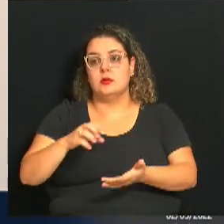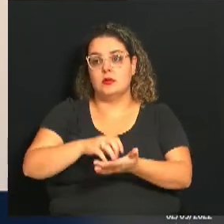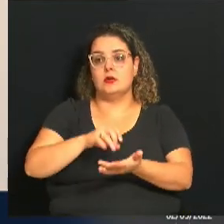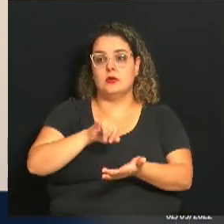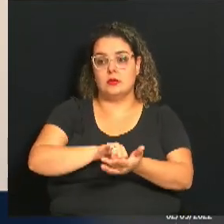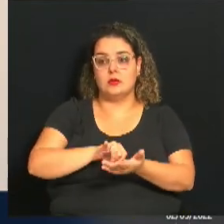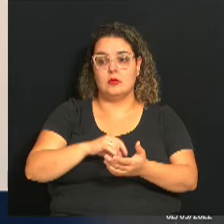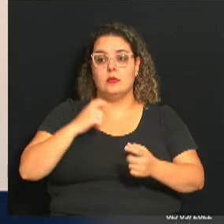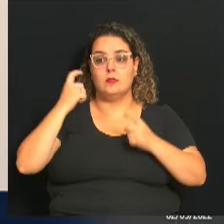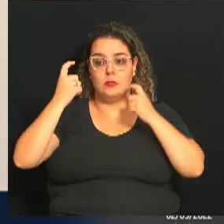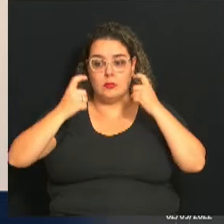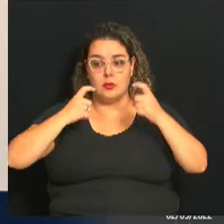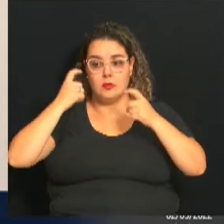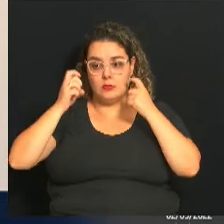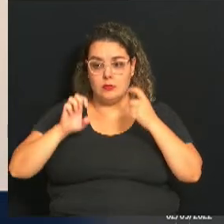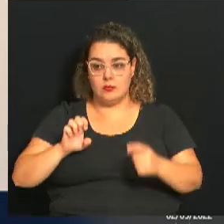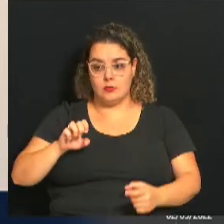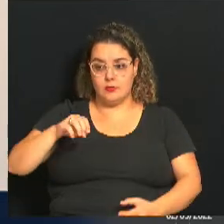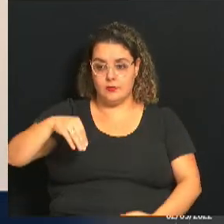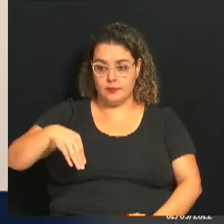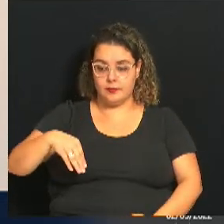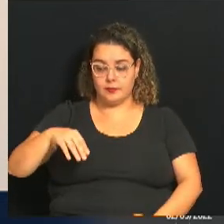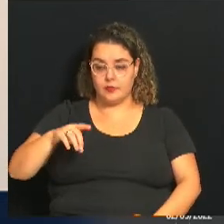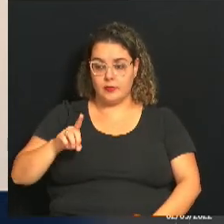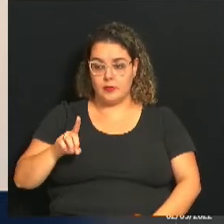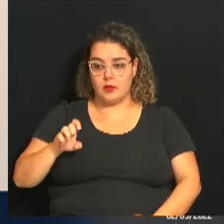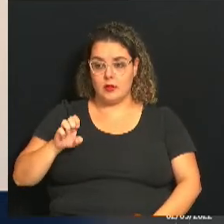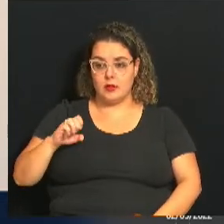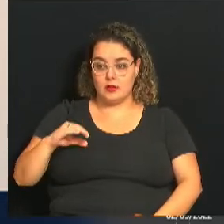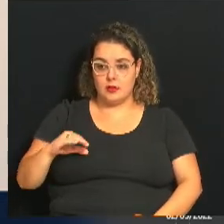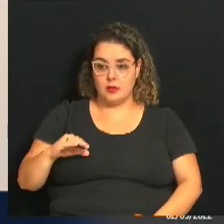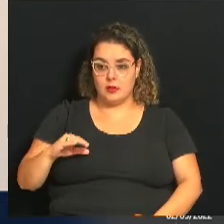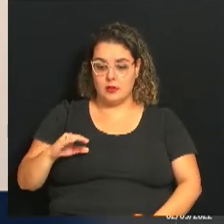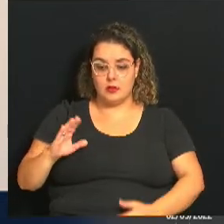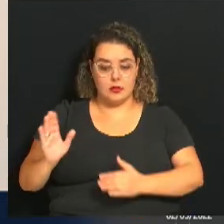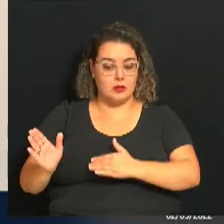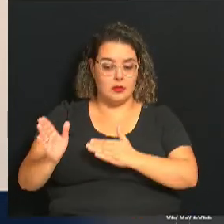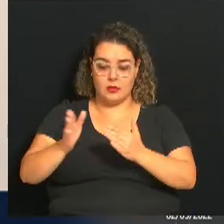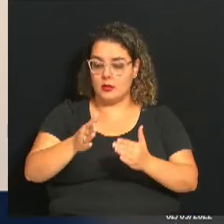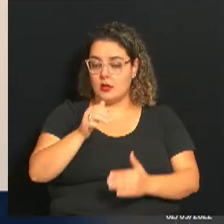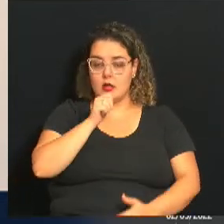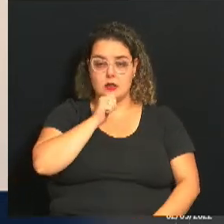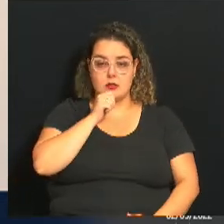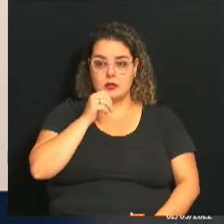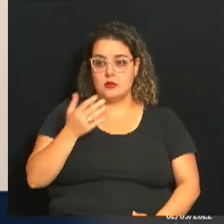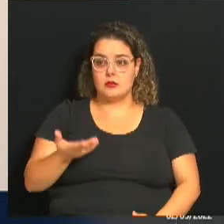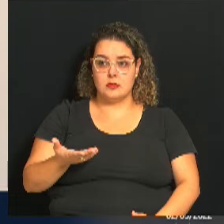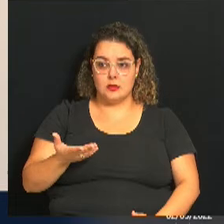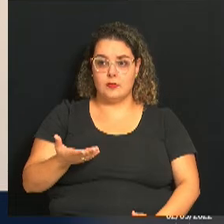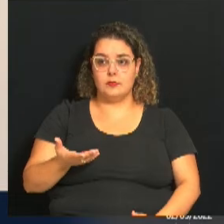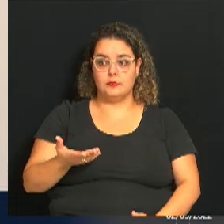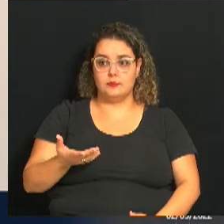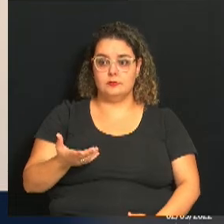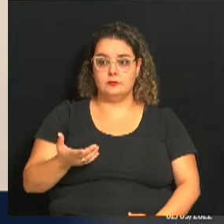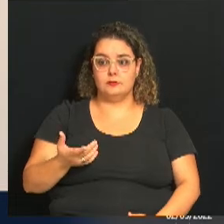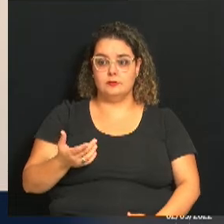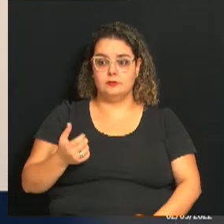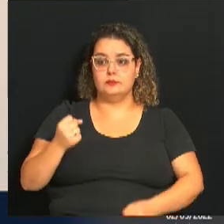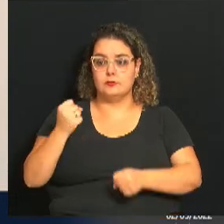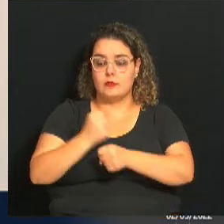ainda não está muito no horizonte deles. E também em relação às obras do